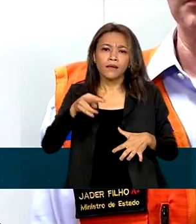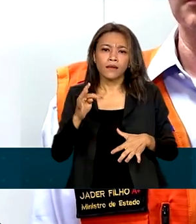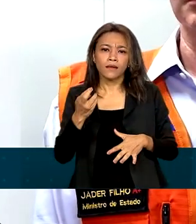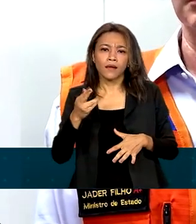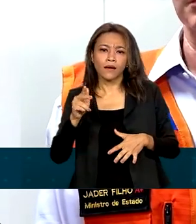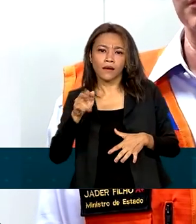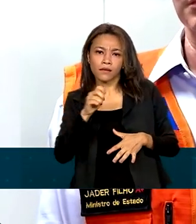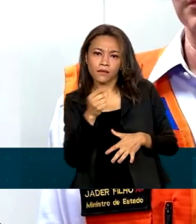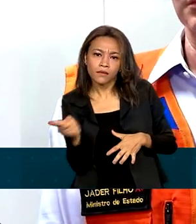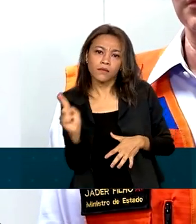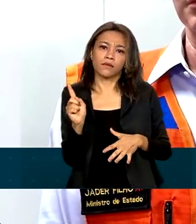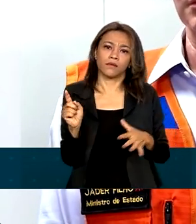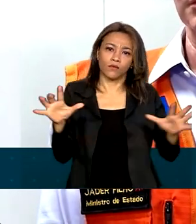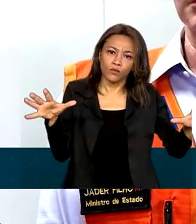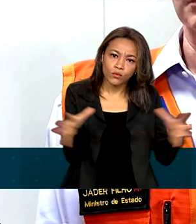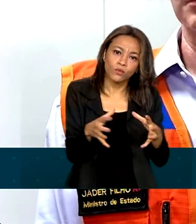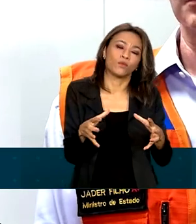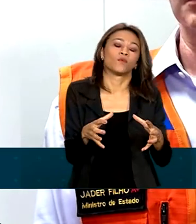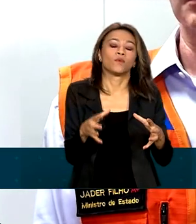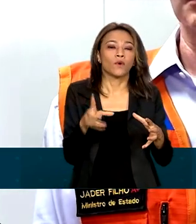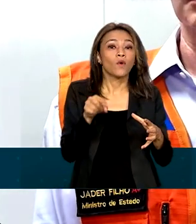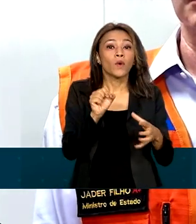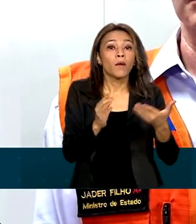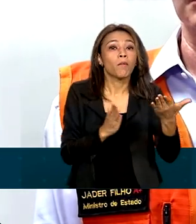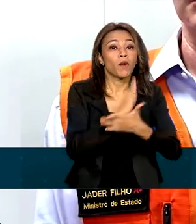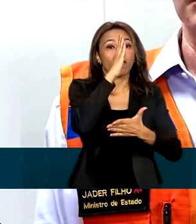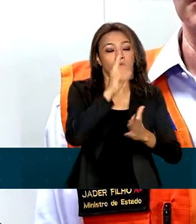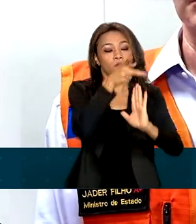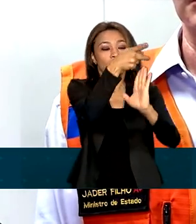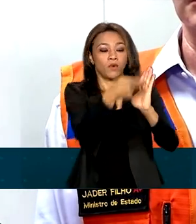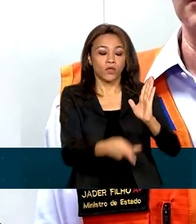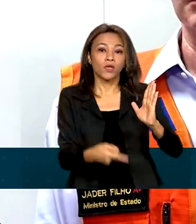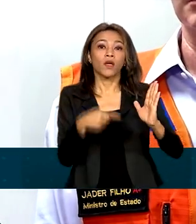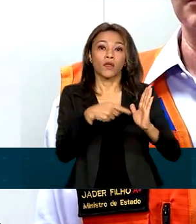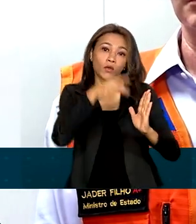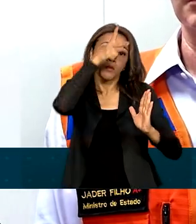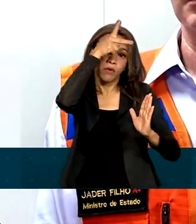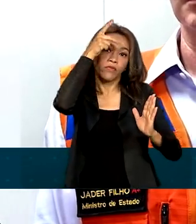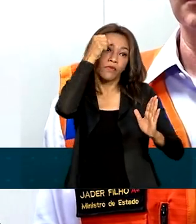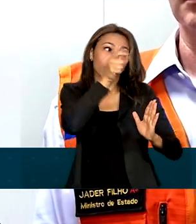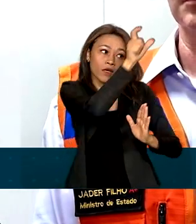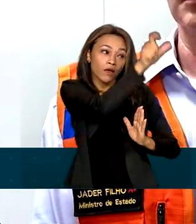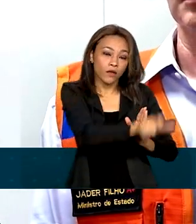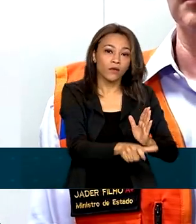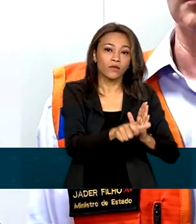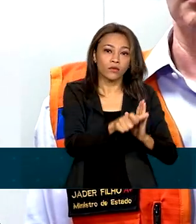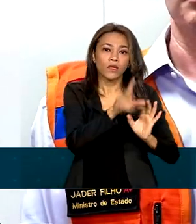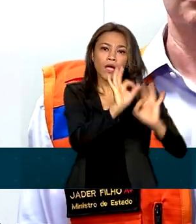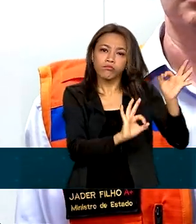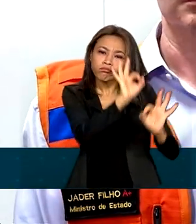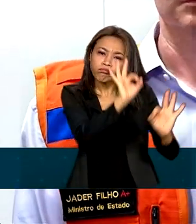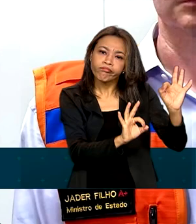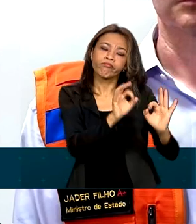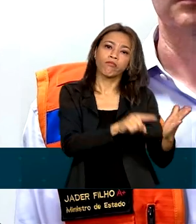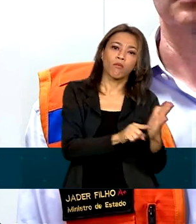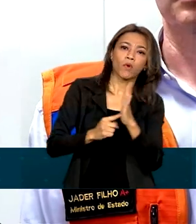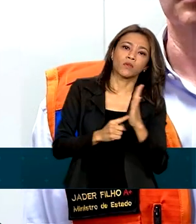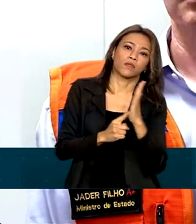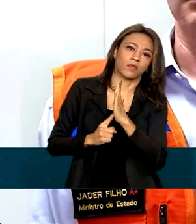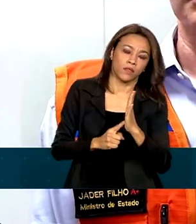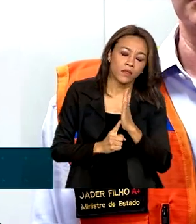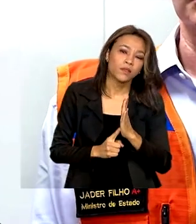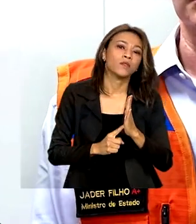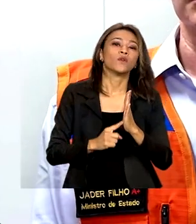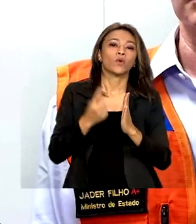de emergência, com aprovação dos projetos que o prefeito Edinho está apresentando, os